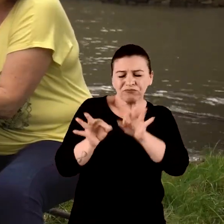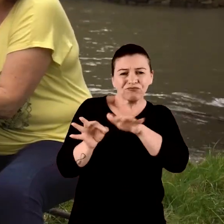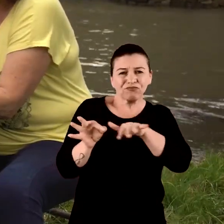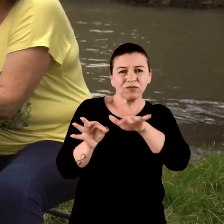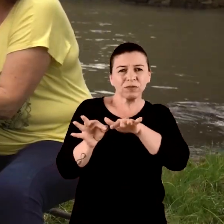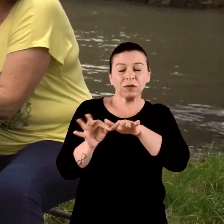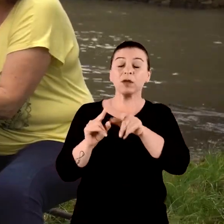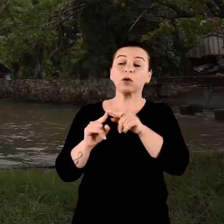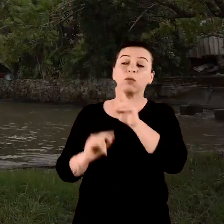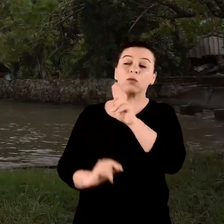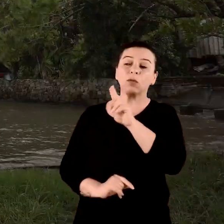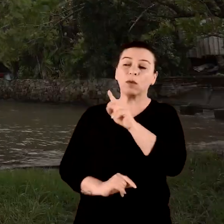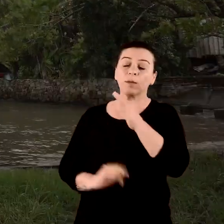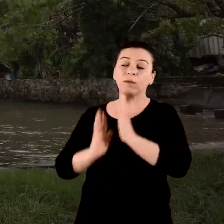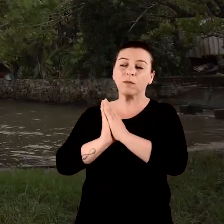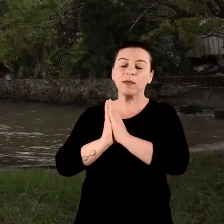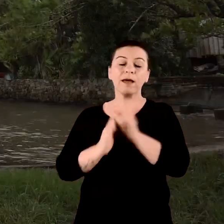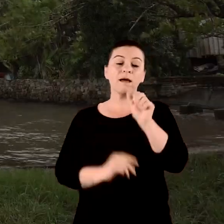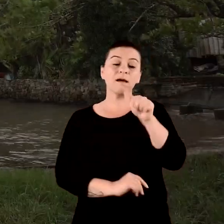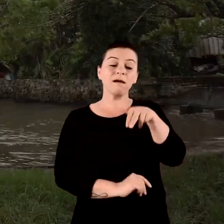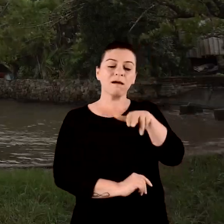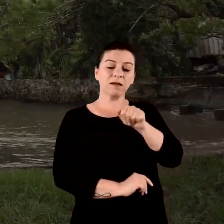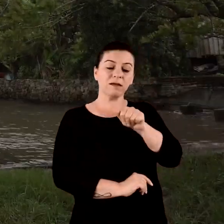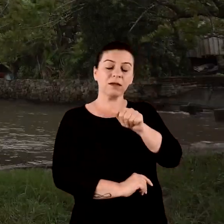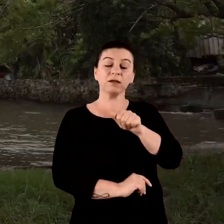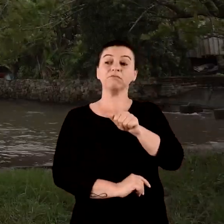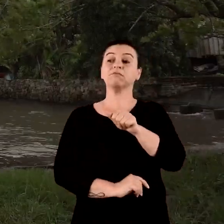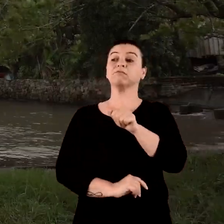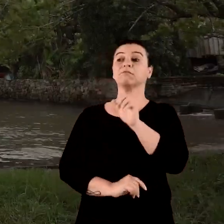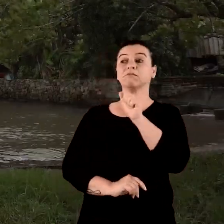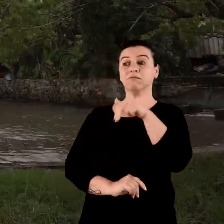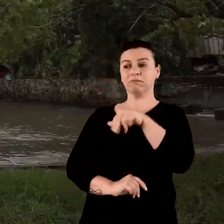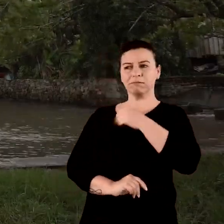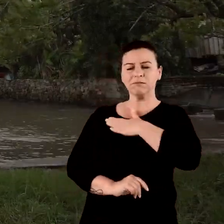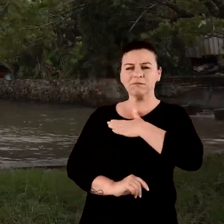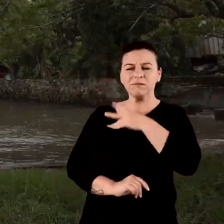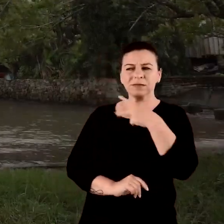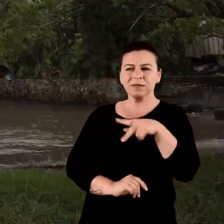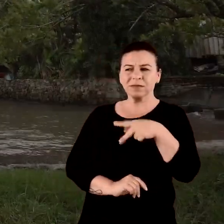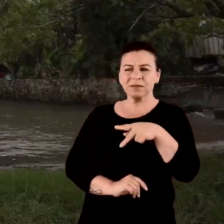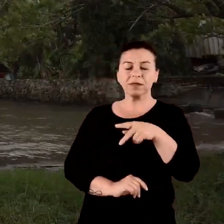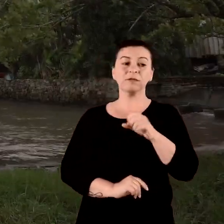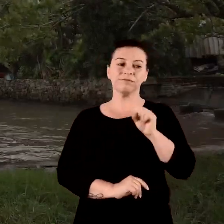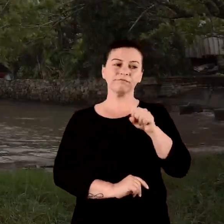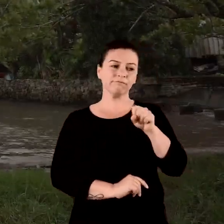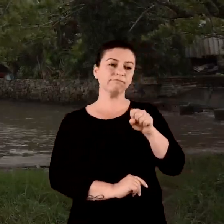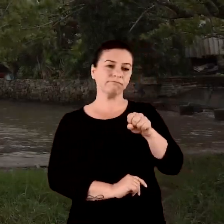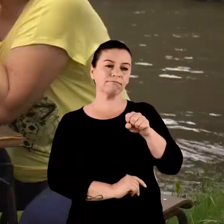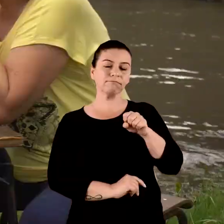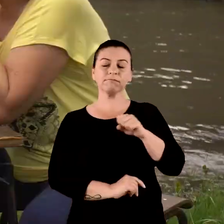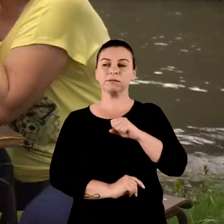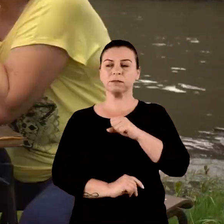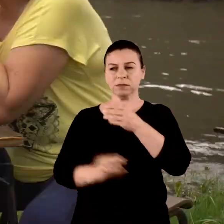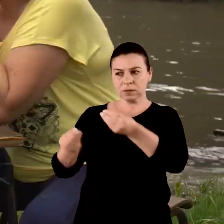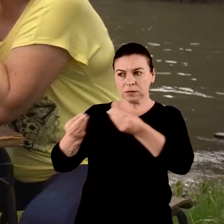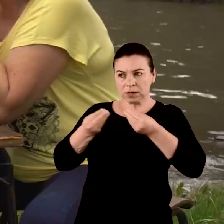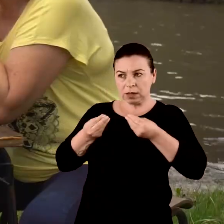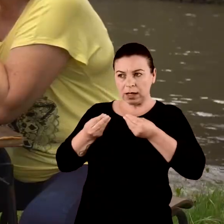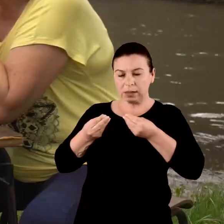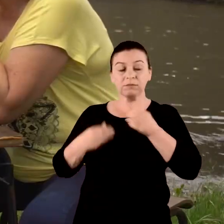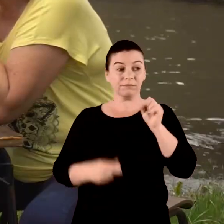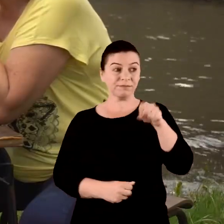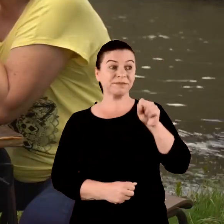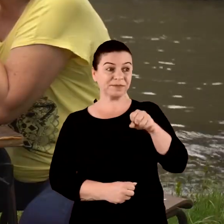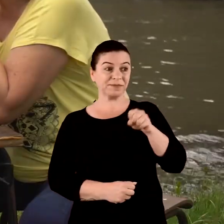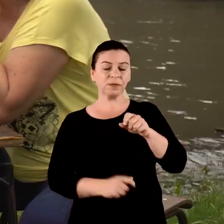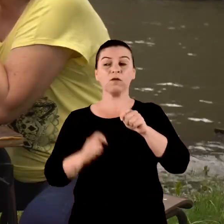alguém consertasse. Como é que é o nome da sua boneca? Ana. A Ana. E você gosta muito dela? Você traz a Ana pra